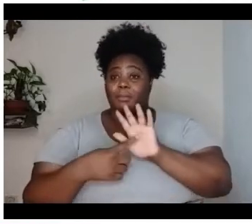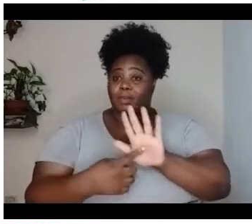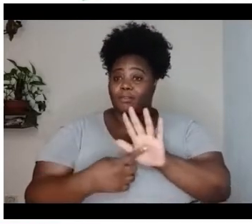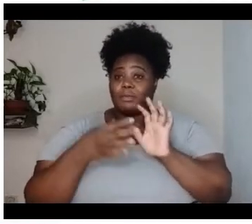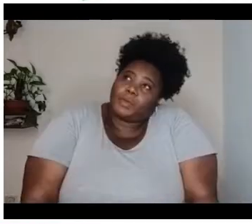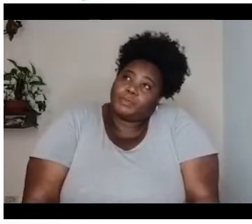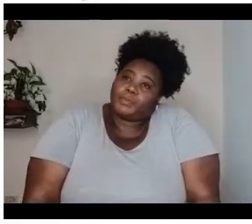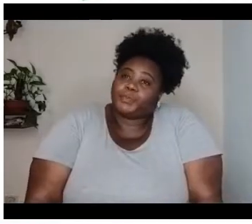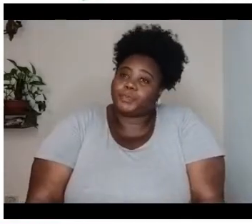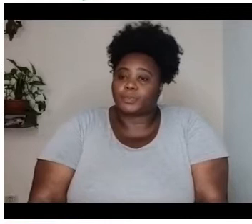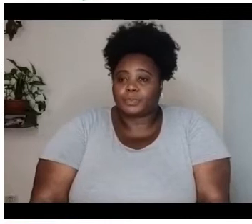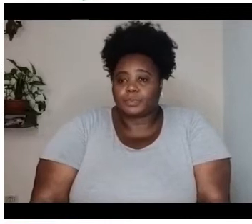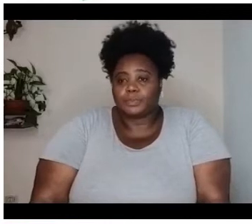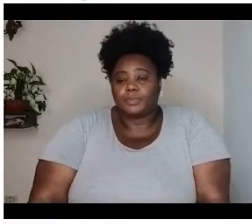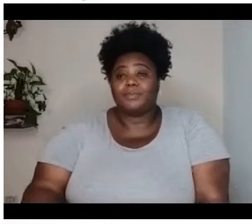performance?